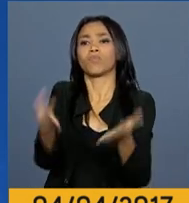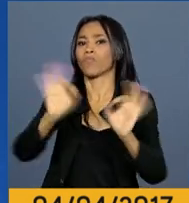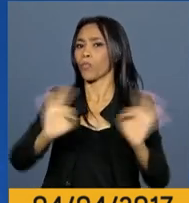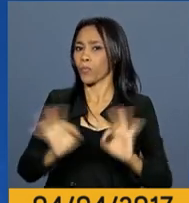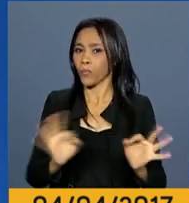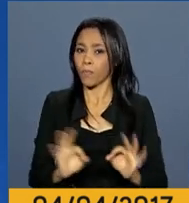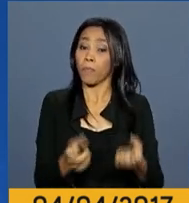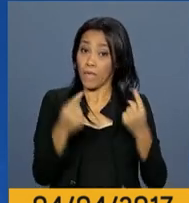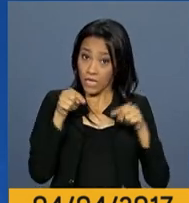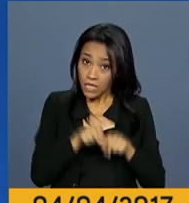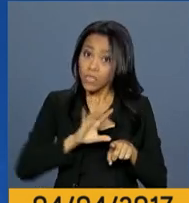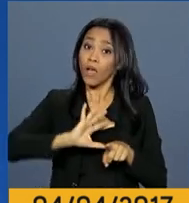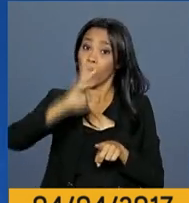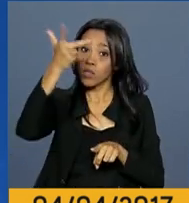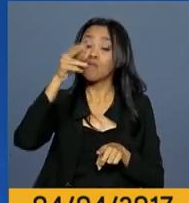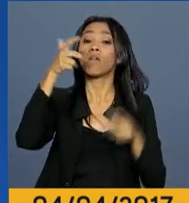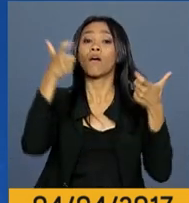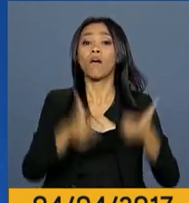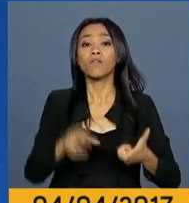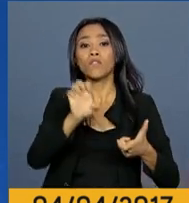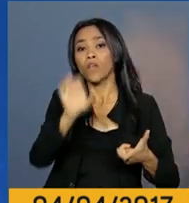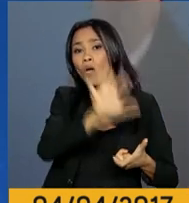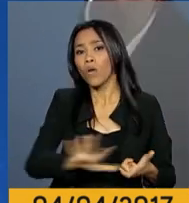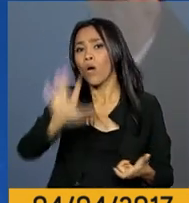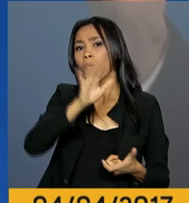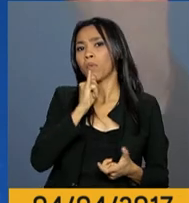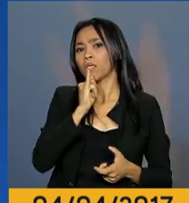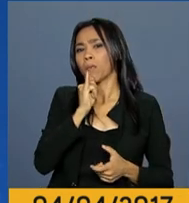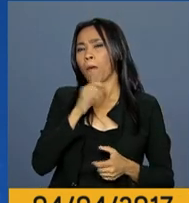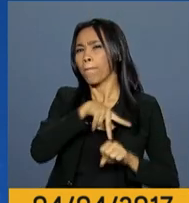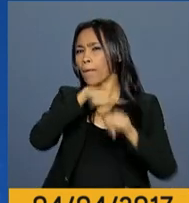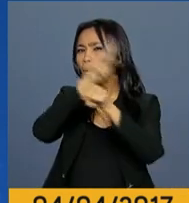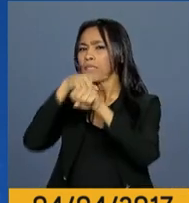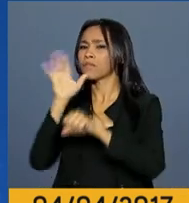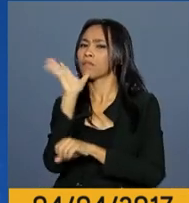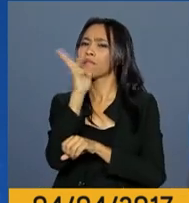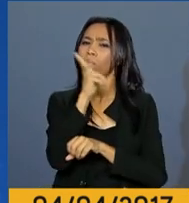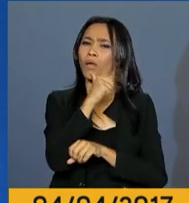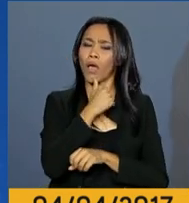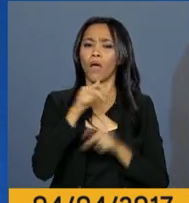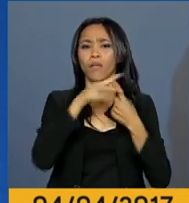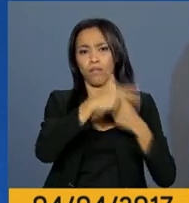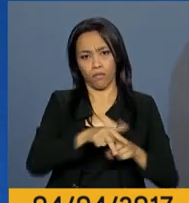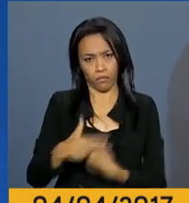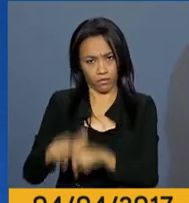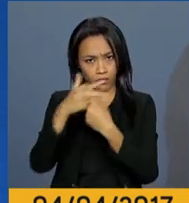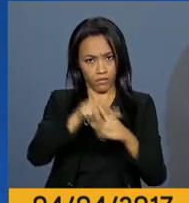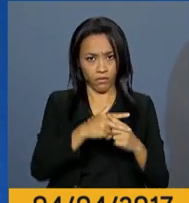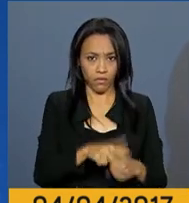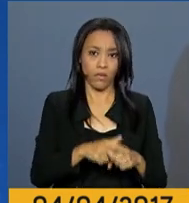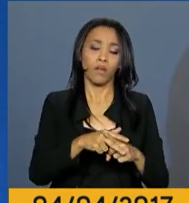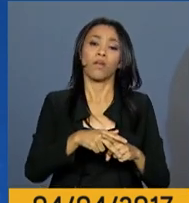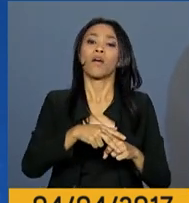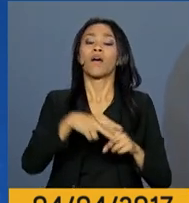muito maior. Há países da Europa que, como tardaram para fazer a reforma previdenciária,